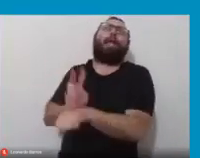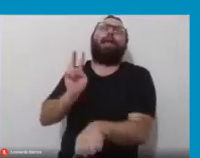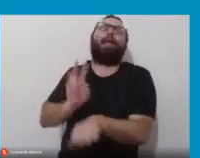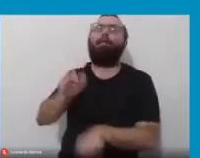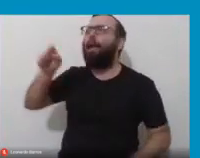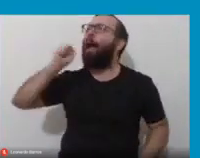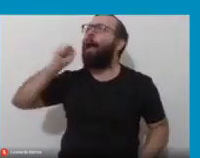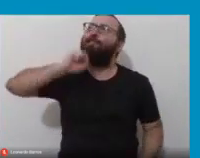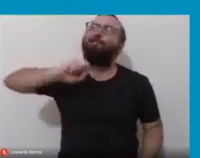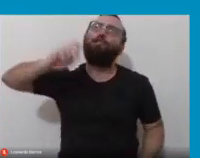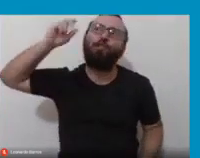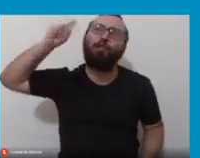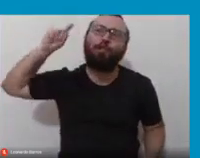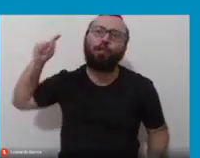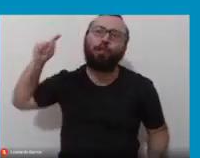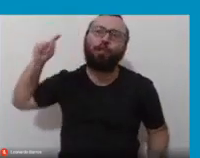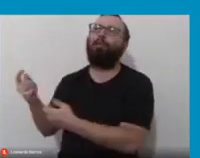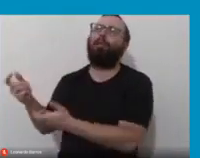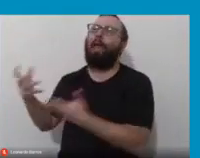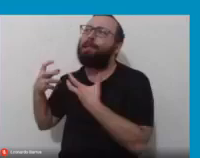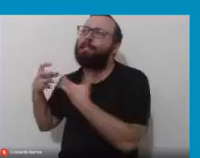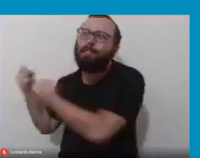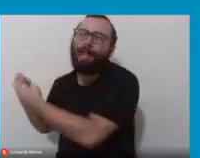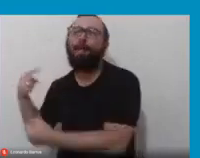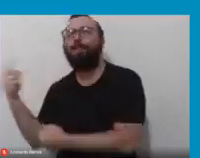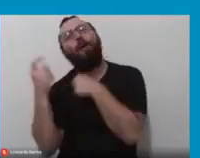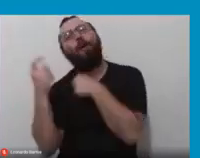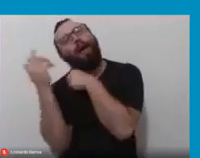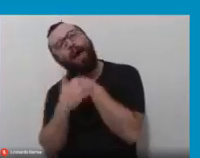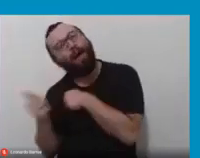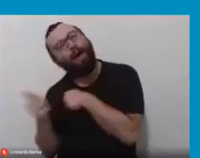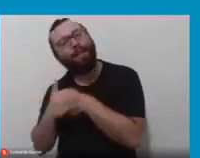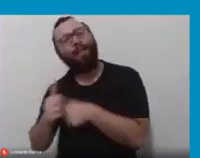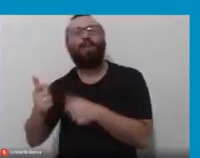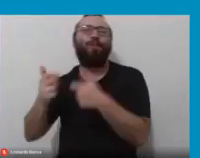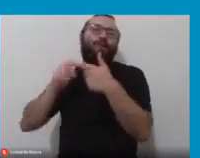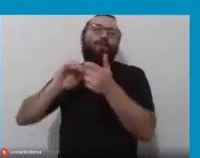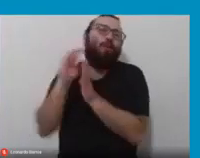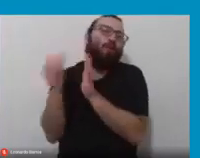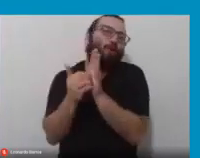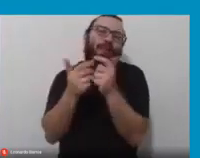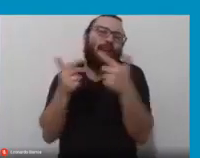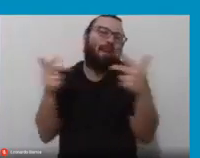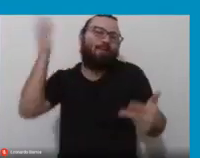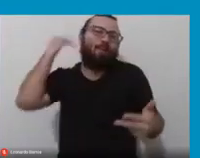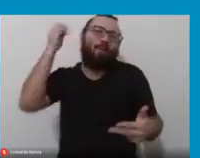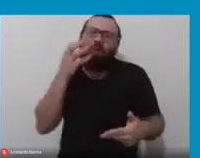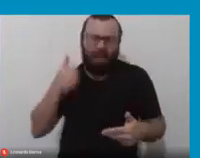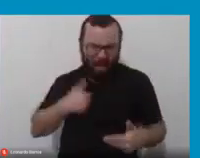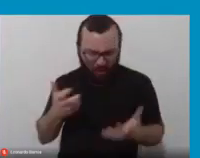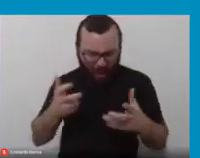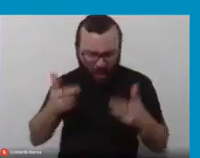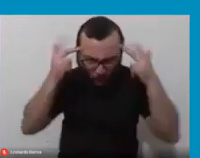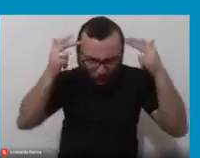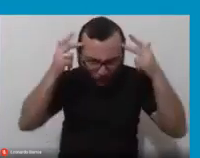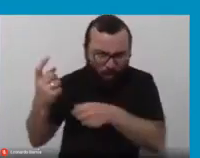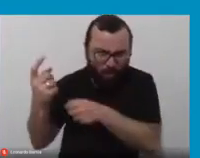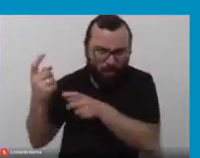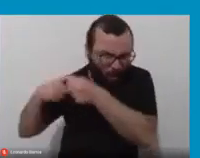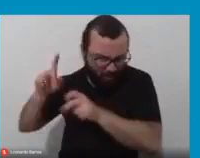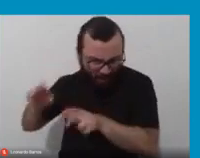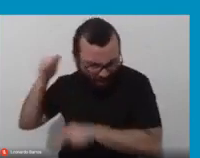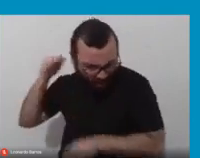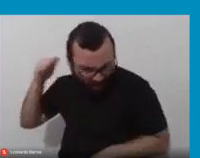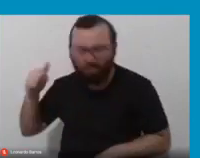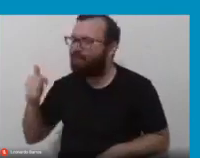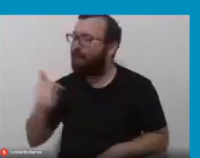antigo normal nos receba carinhosamente e que se volte tudo como era antes. Eu não quero o normal que havia antes, eu quero outra coisa, eu prefiro